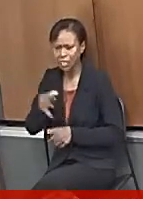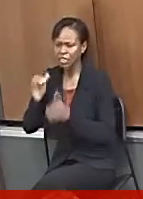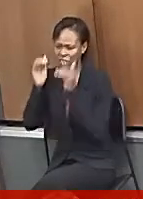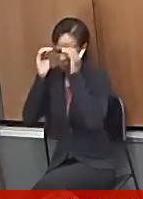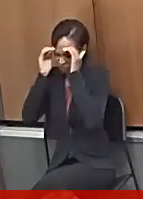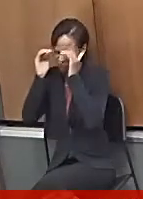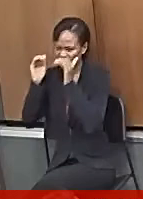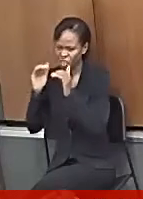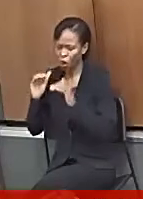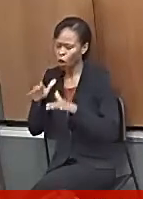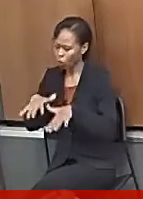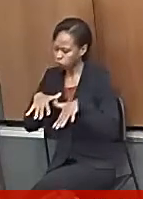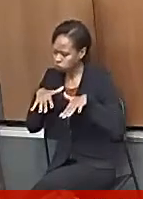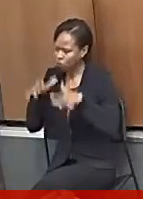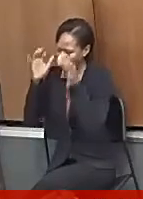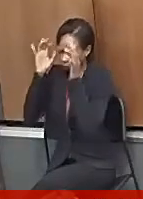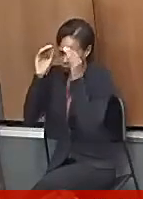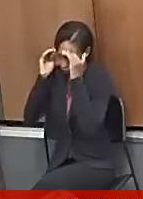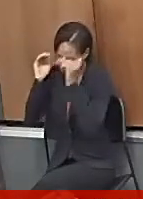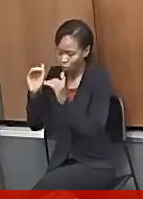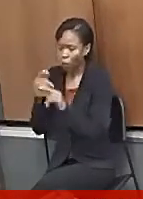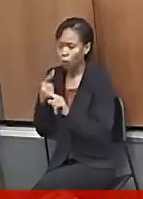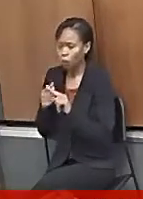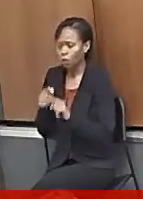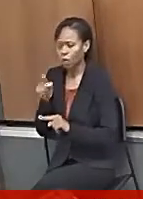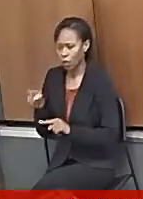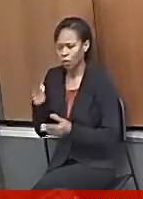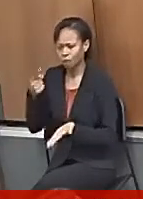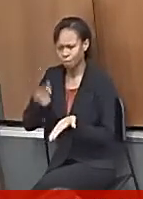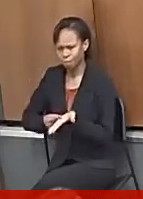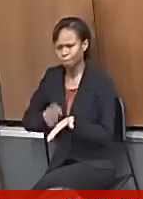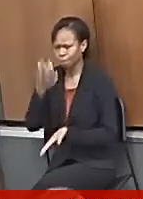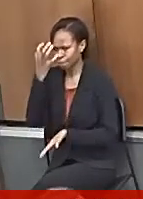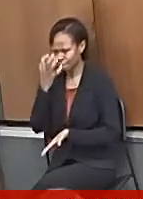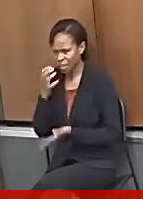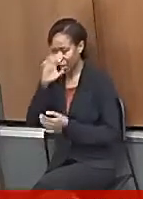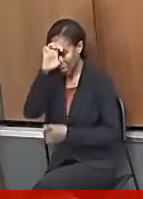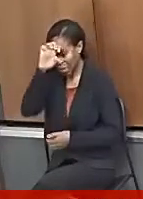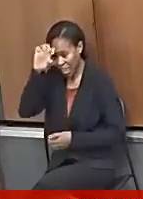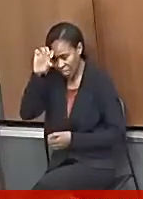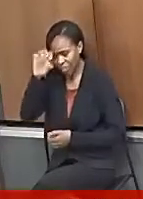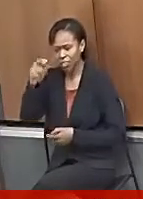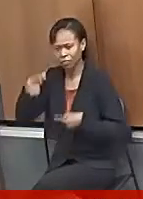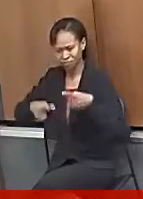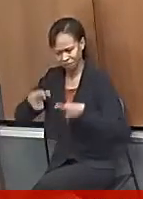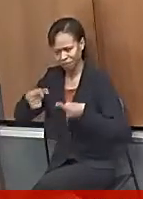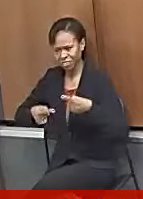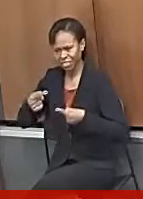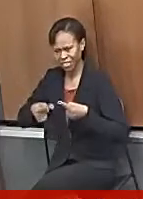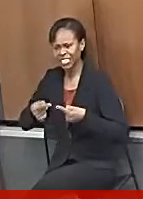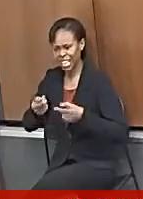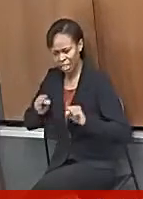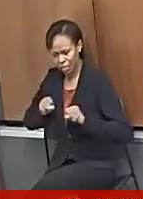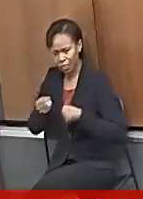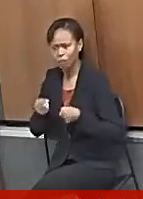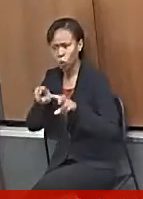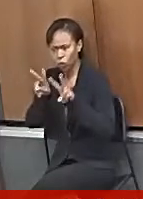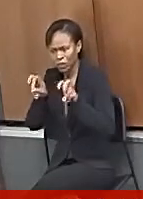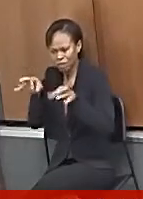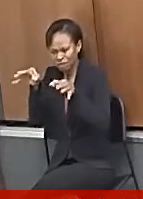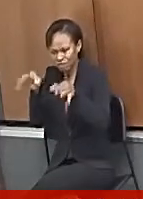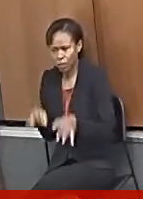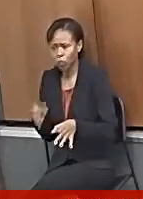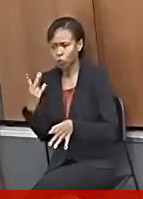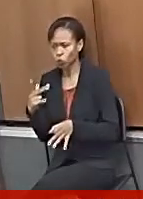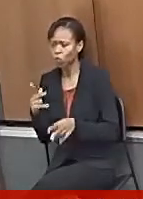corpo temendo pela sua seriedade e pela sua ética de fazer política e defender um tema tão justo que o tema de vocês têm em